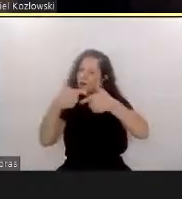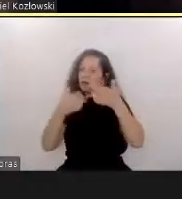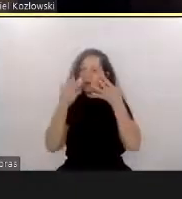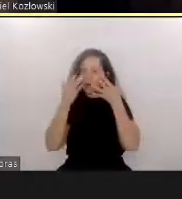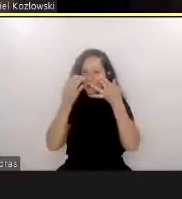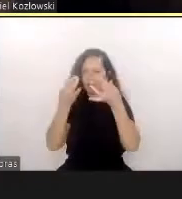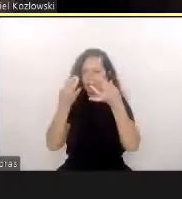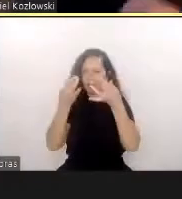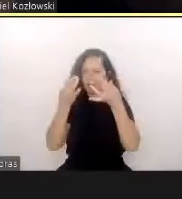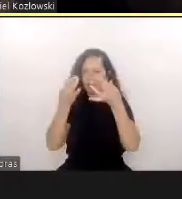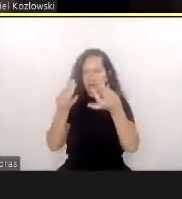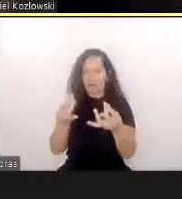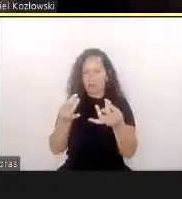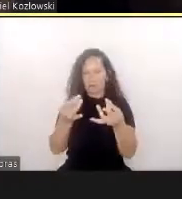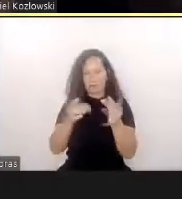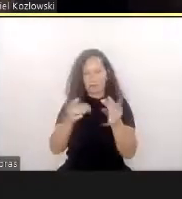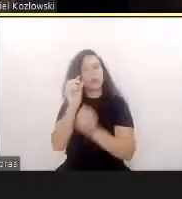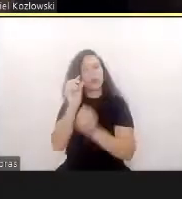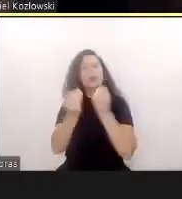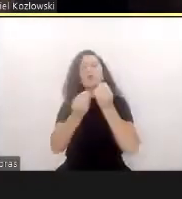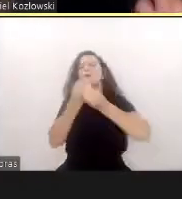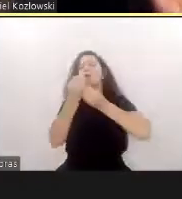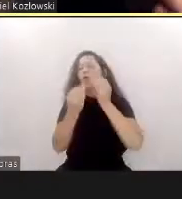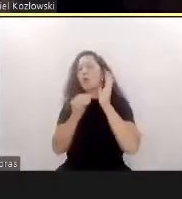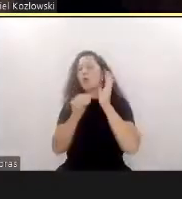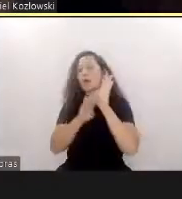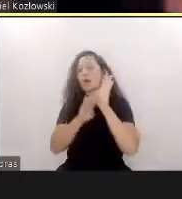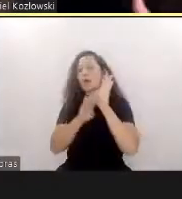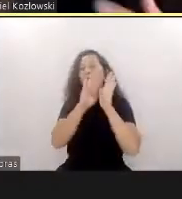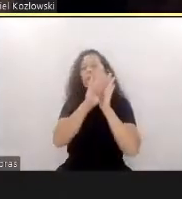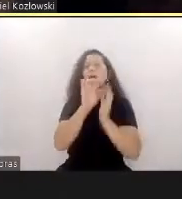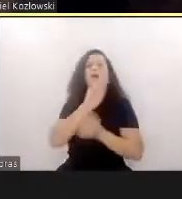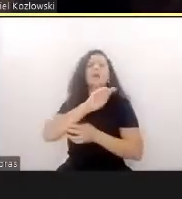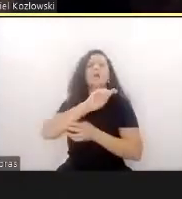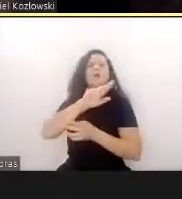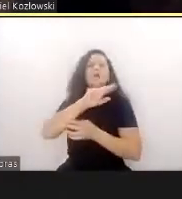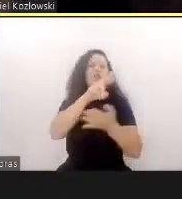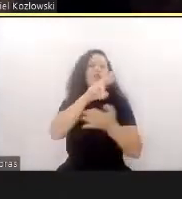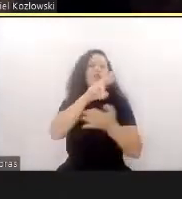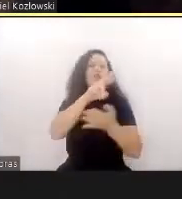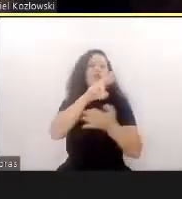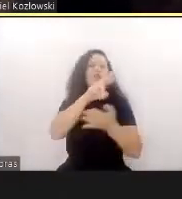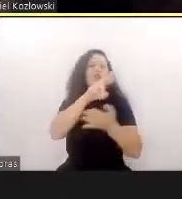do processo e não simplesmente fazendo uma leitura direta do livro ou dos mapas.